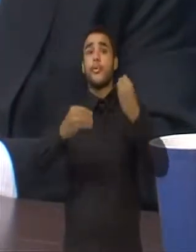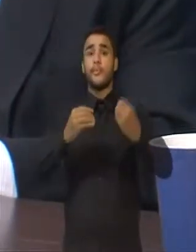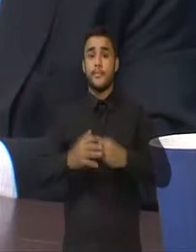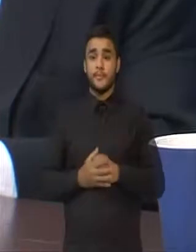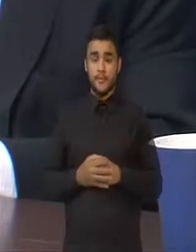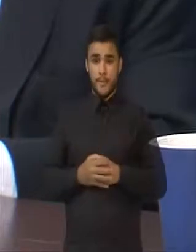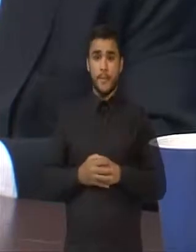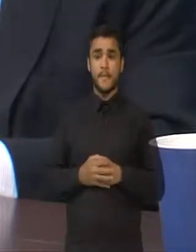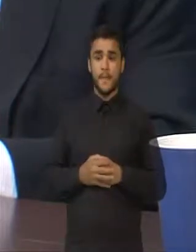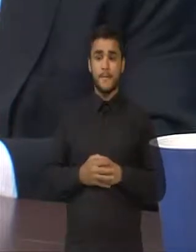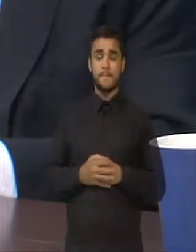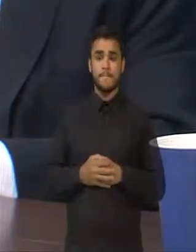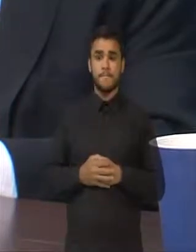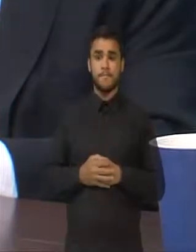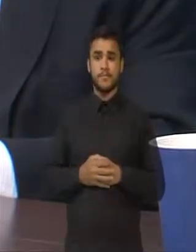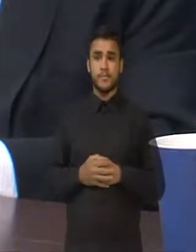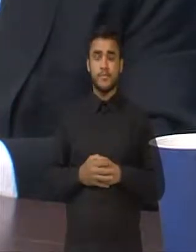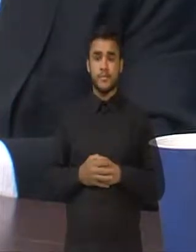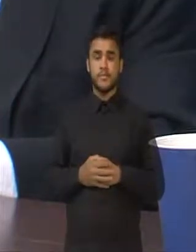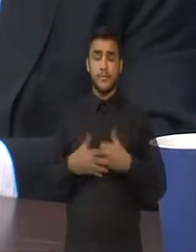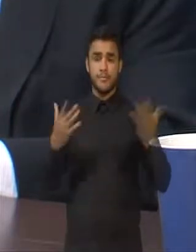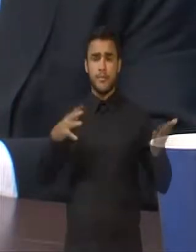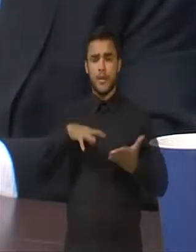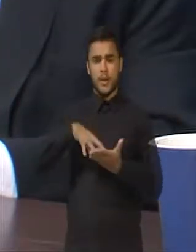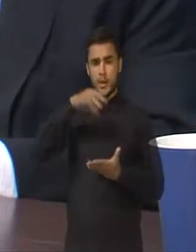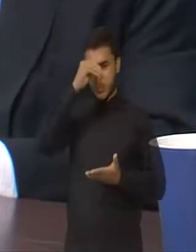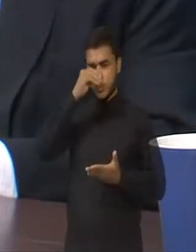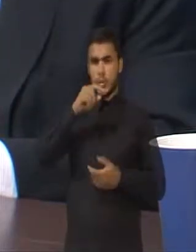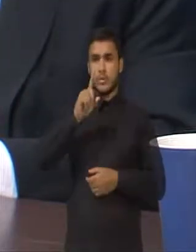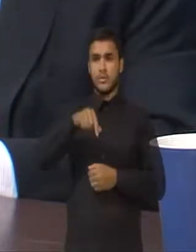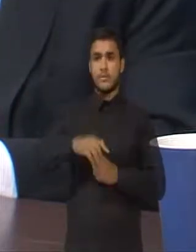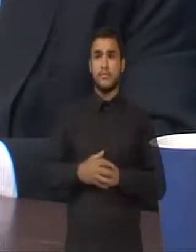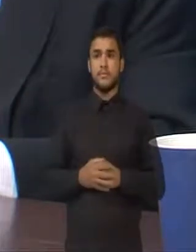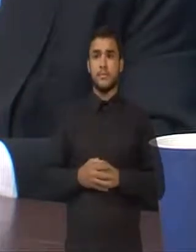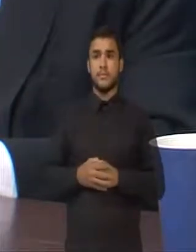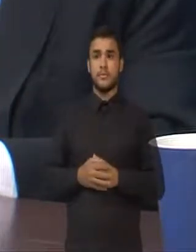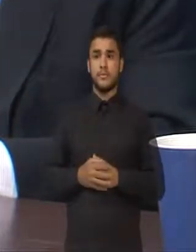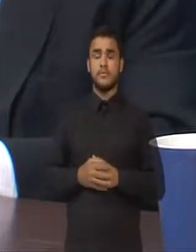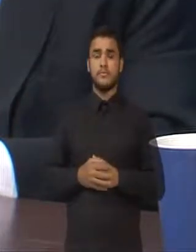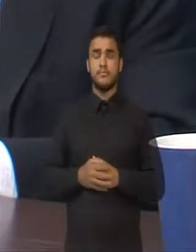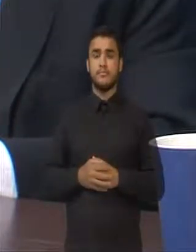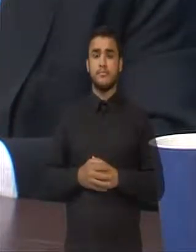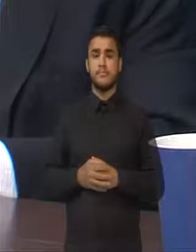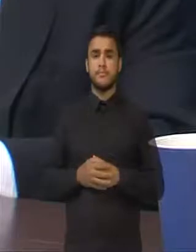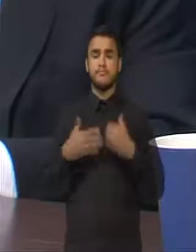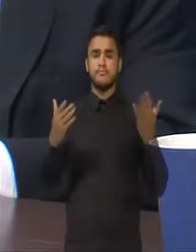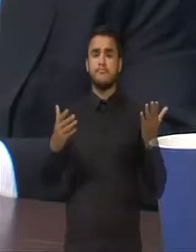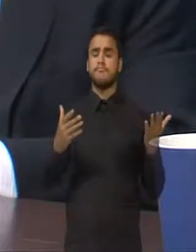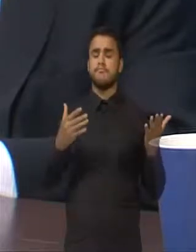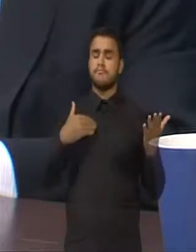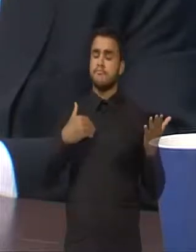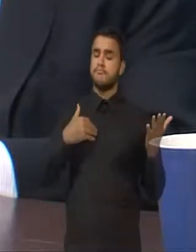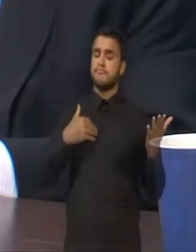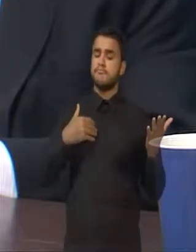Tem uma concepção, uma teoria da história de um pensador por quem eu tenho um grande respeito,